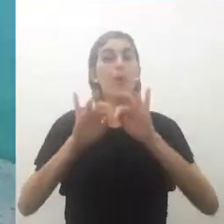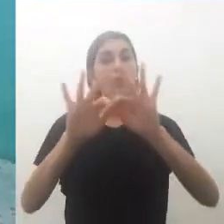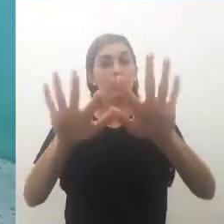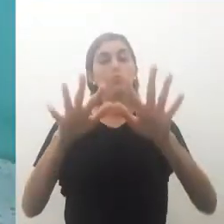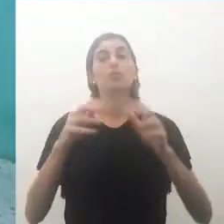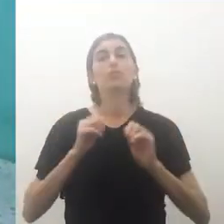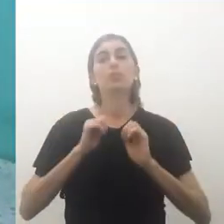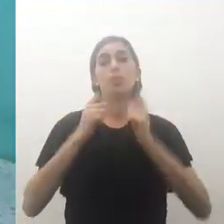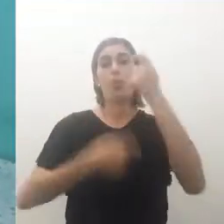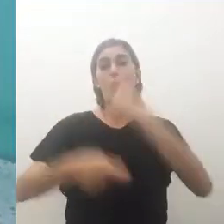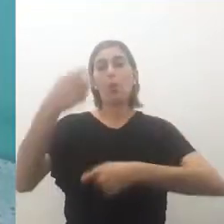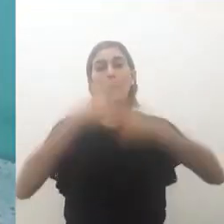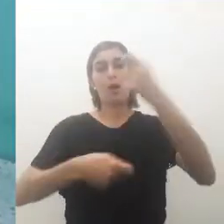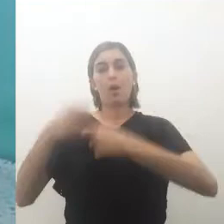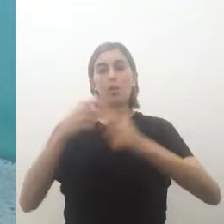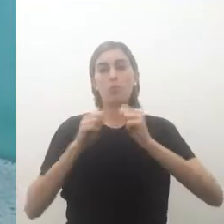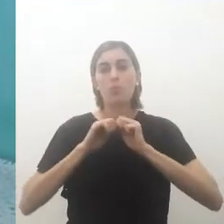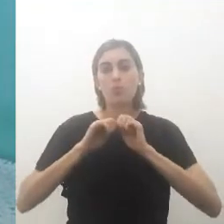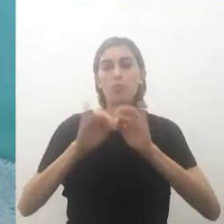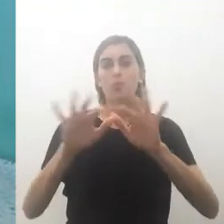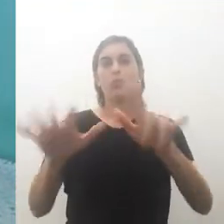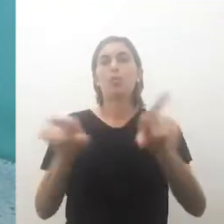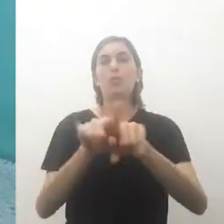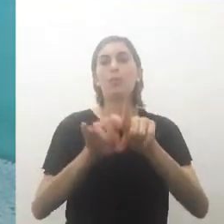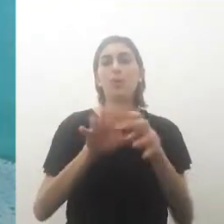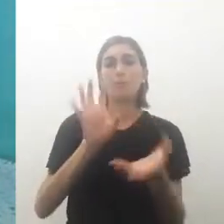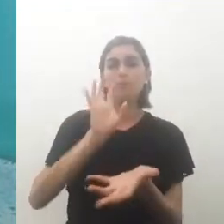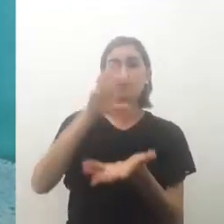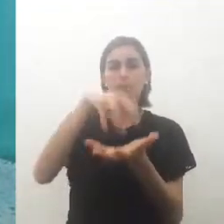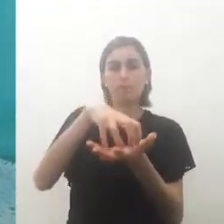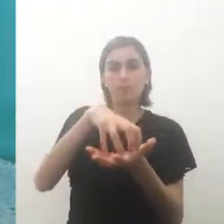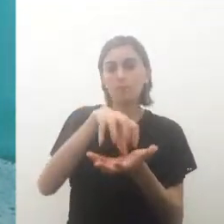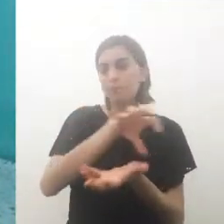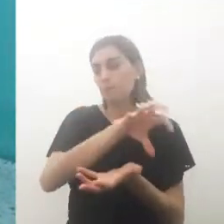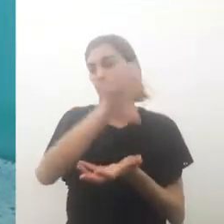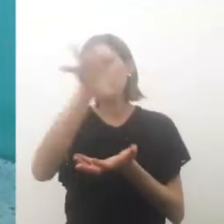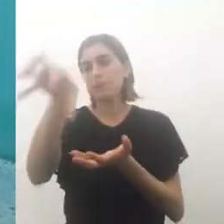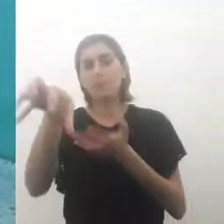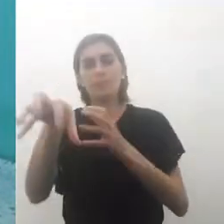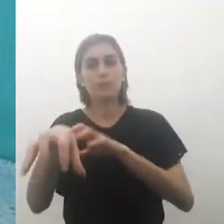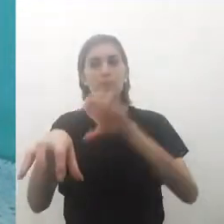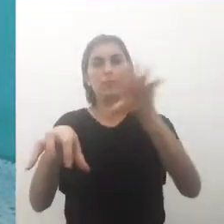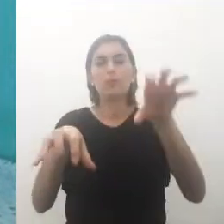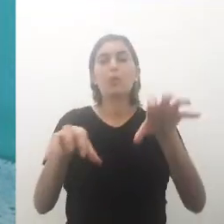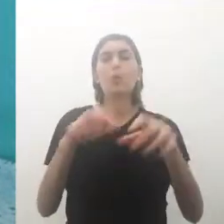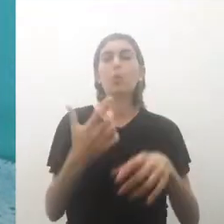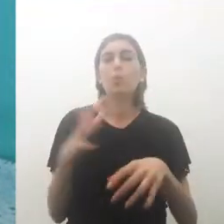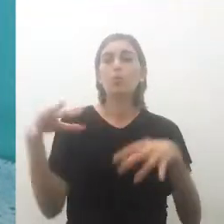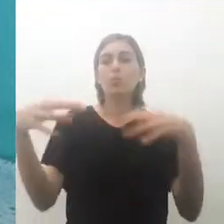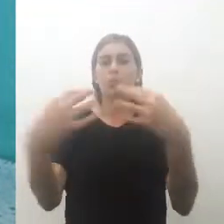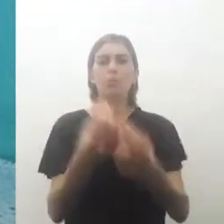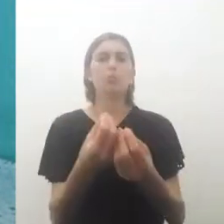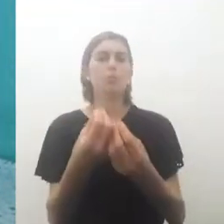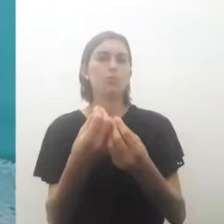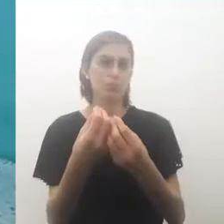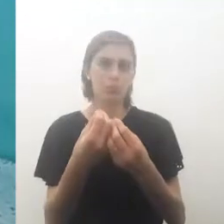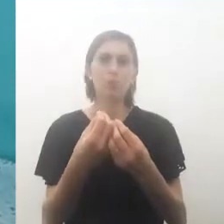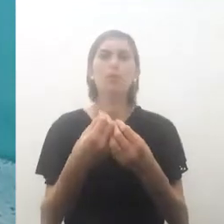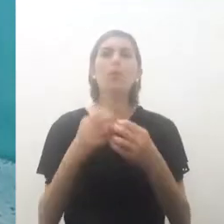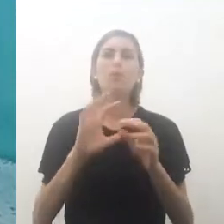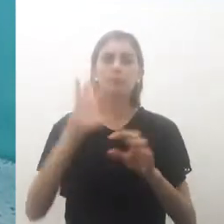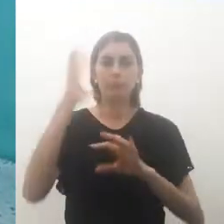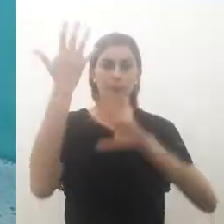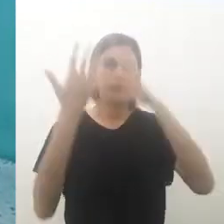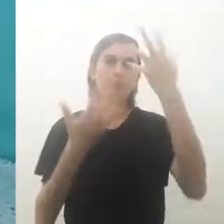comércio, né, e também a descentralização ali de todas essas questões